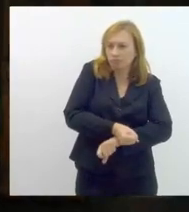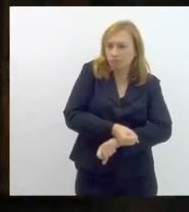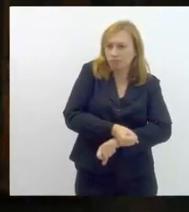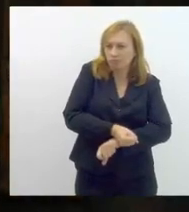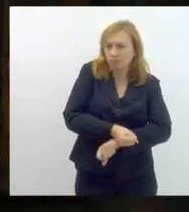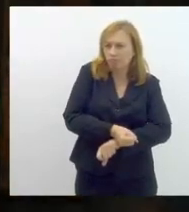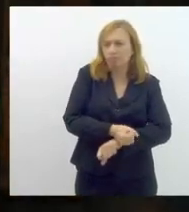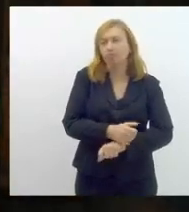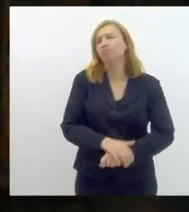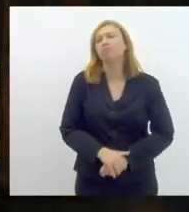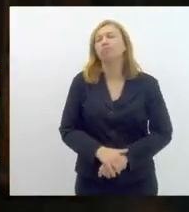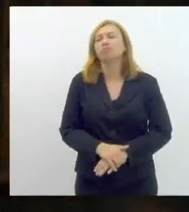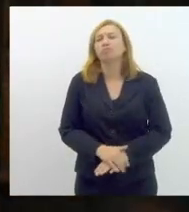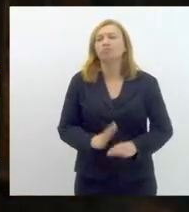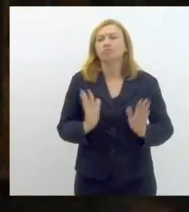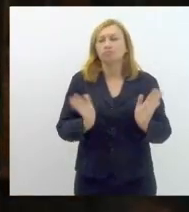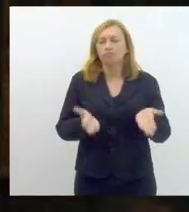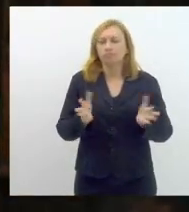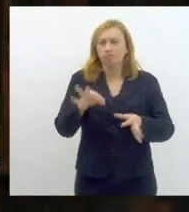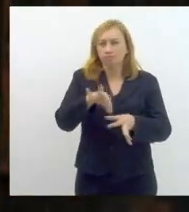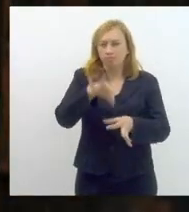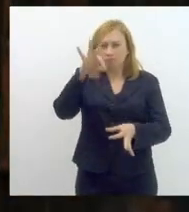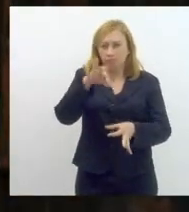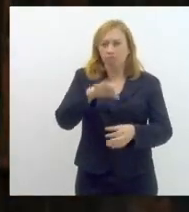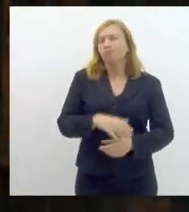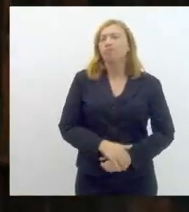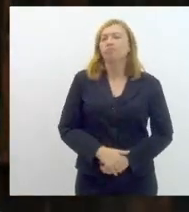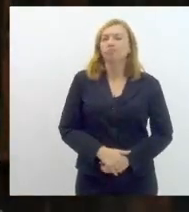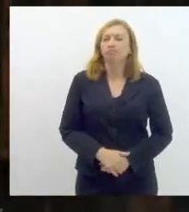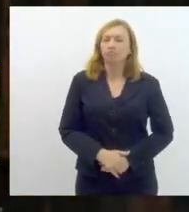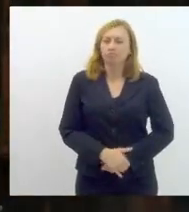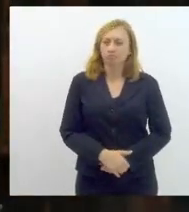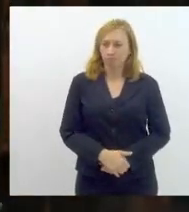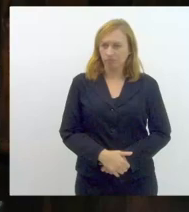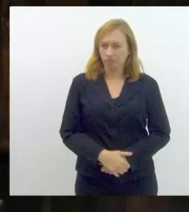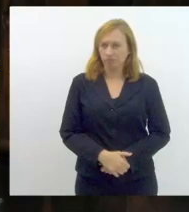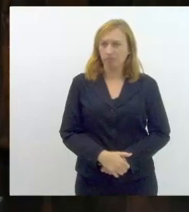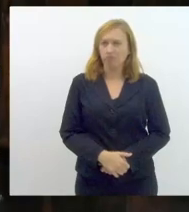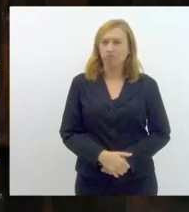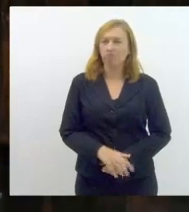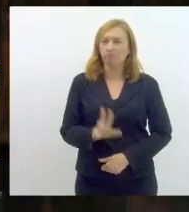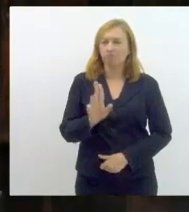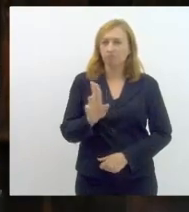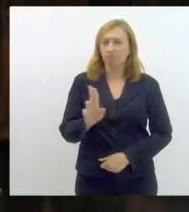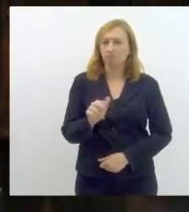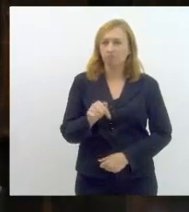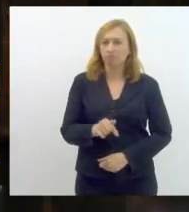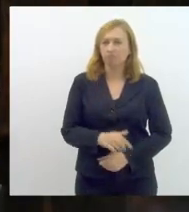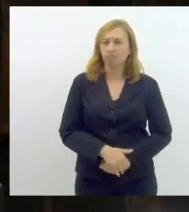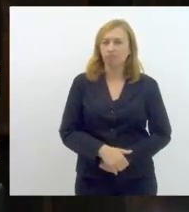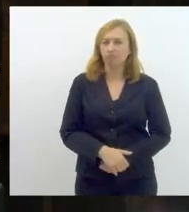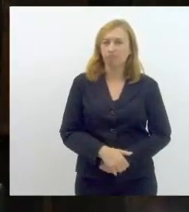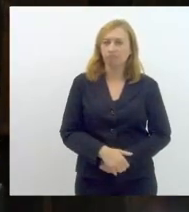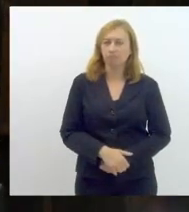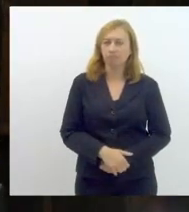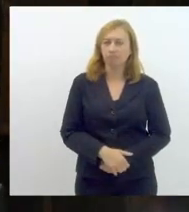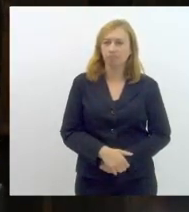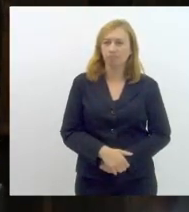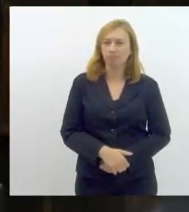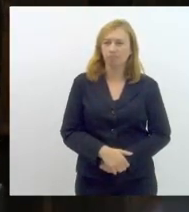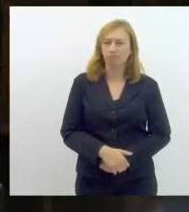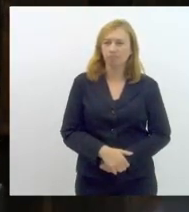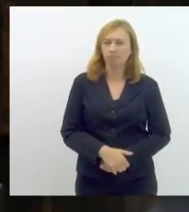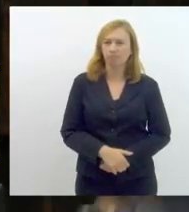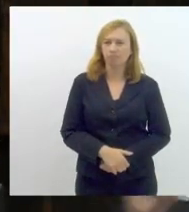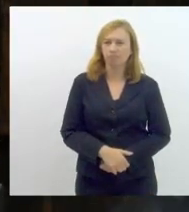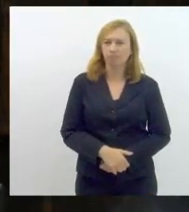escravo. E agora, vamos ao sorteio? Eu estou com o nome de um sortudo aqui, ó. Está nesse